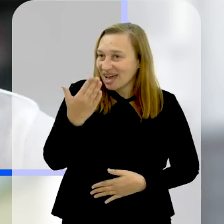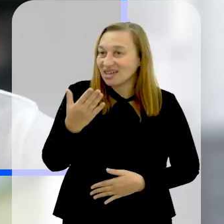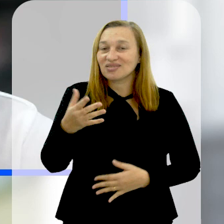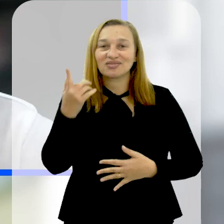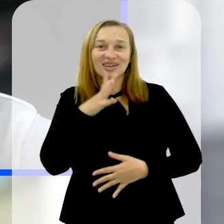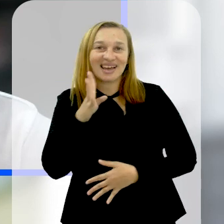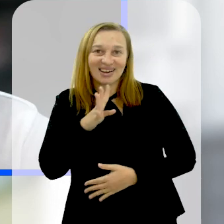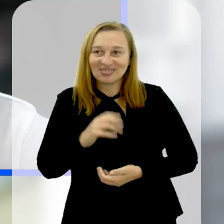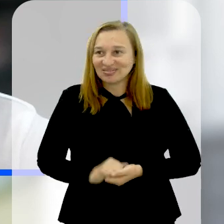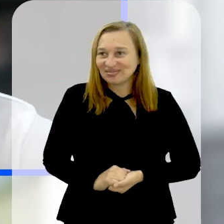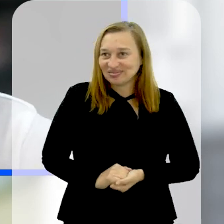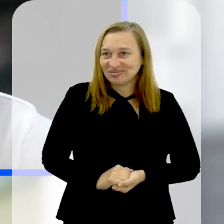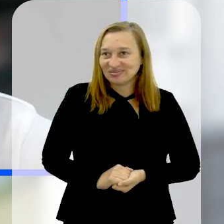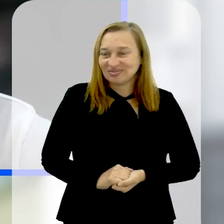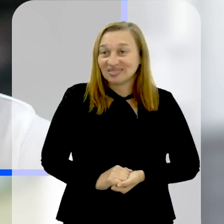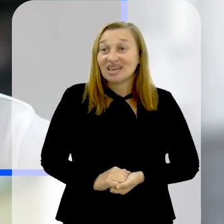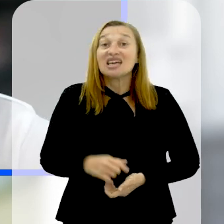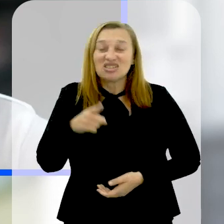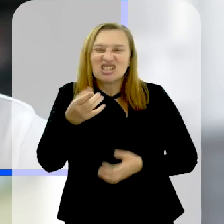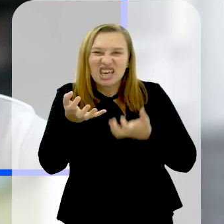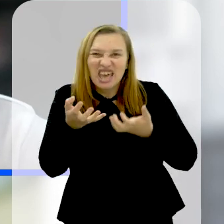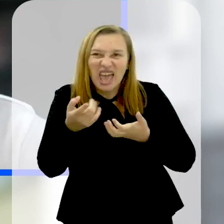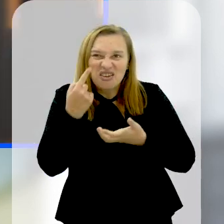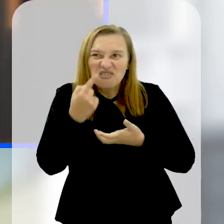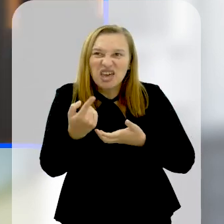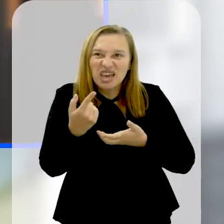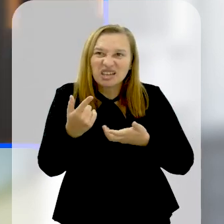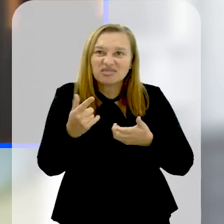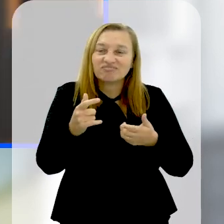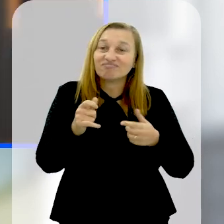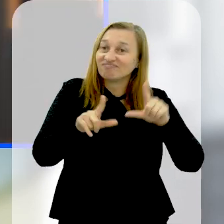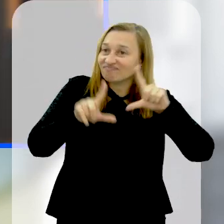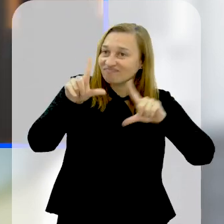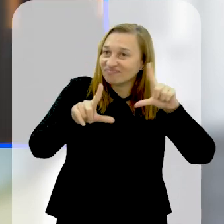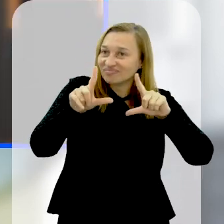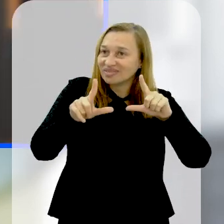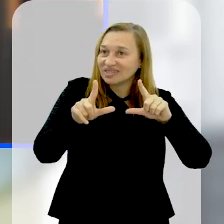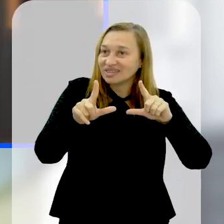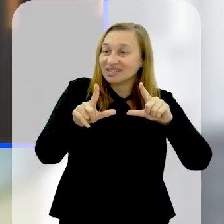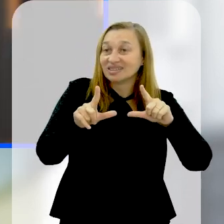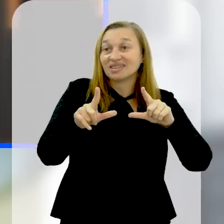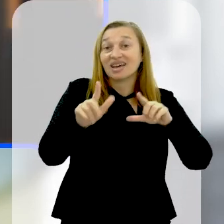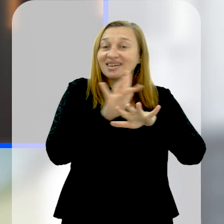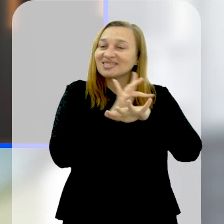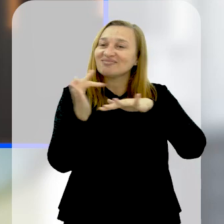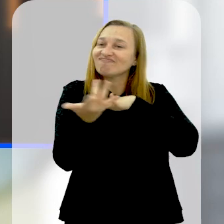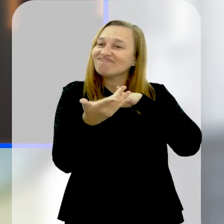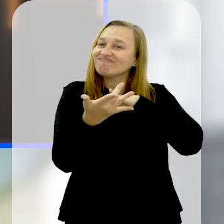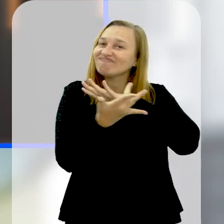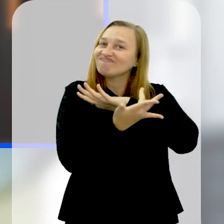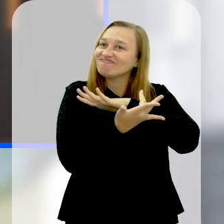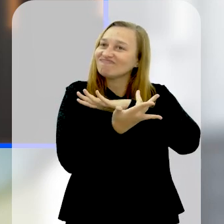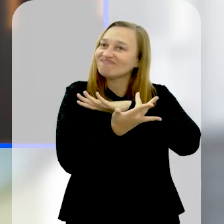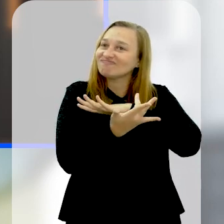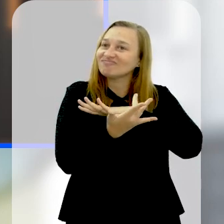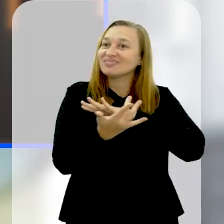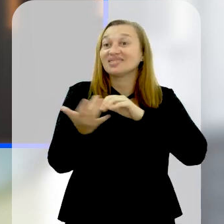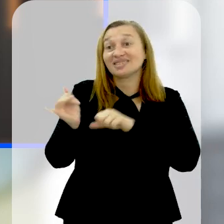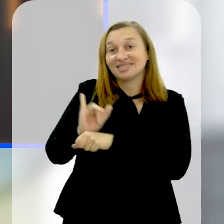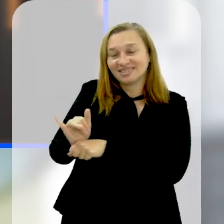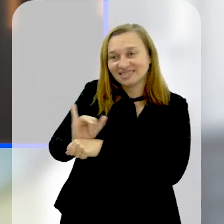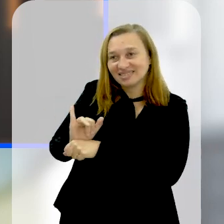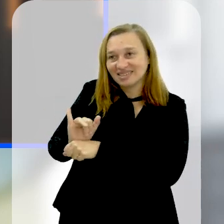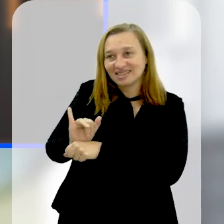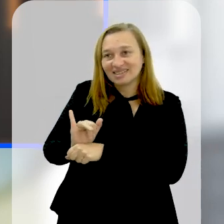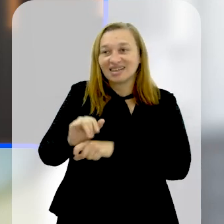Prazer, gente. Muito obrigada. Foi muito legal. Se você quiser rever esse programa, acesse as nossas redes